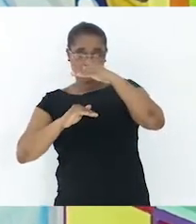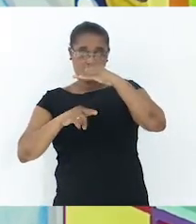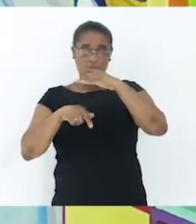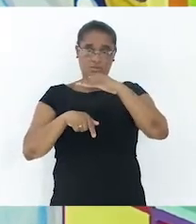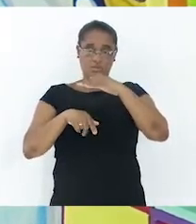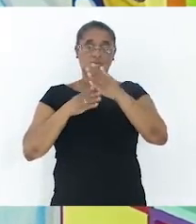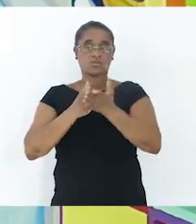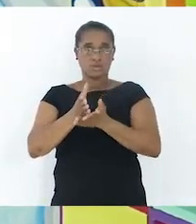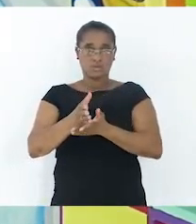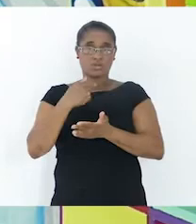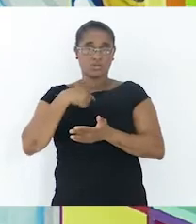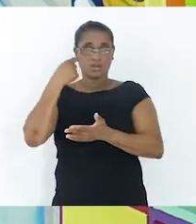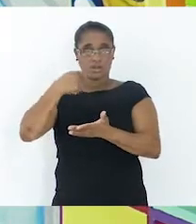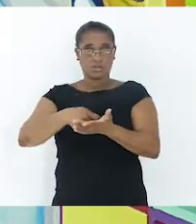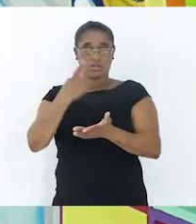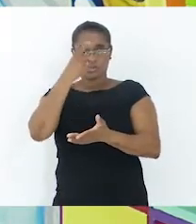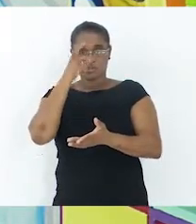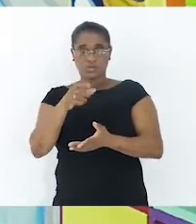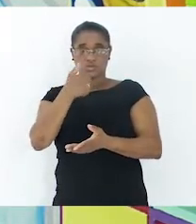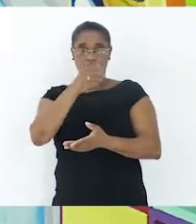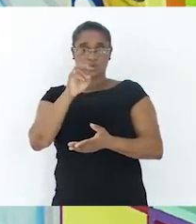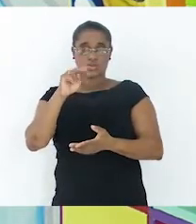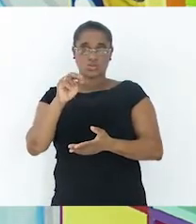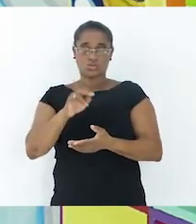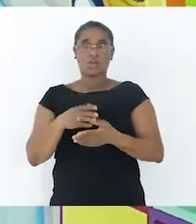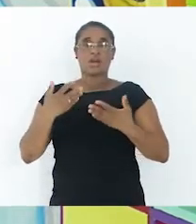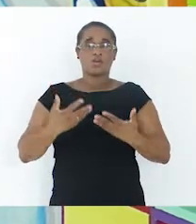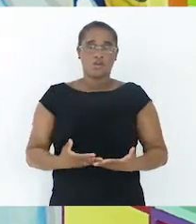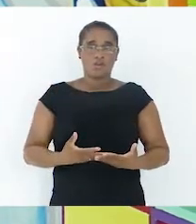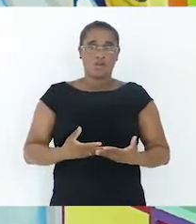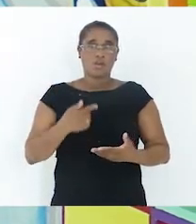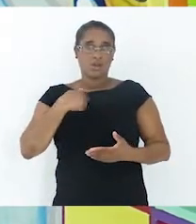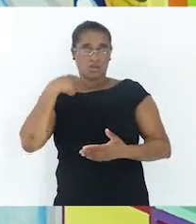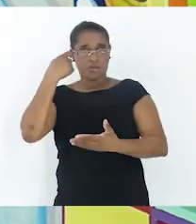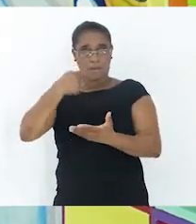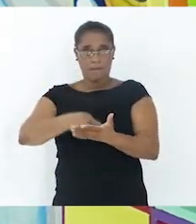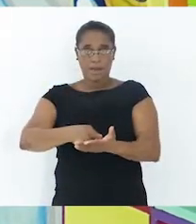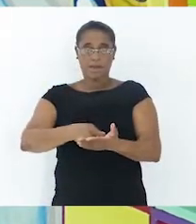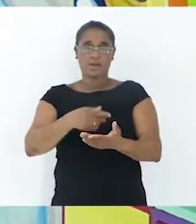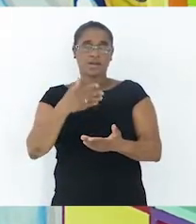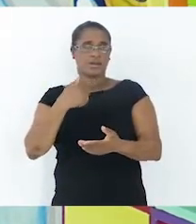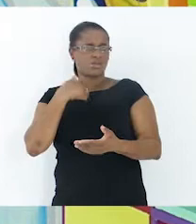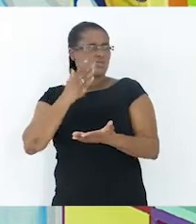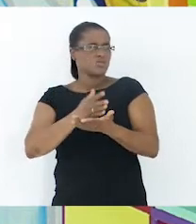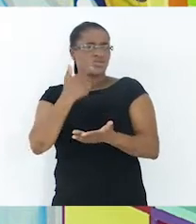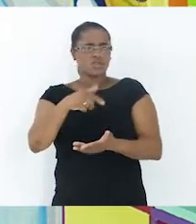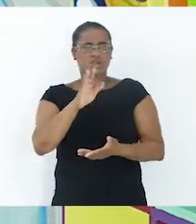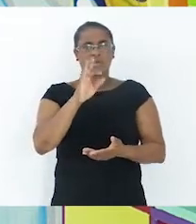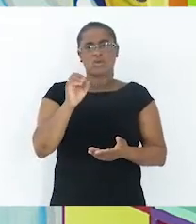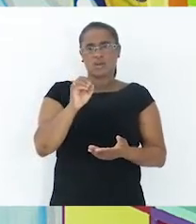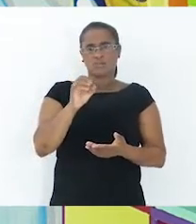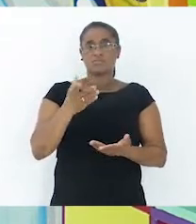uma pessoa 50 escudos, agora eu vou pagar, só tenho 40 escudos.